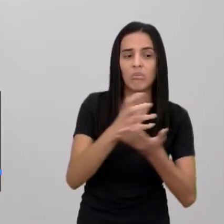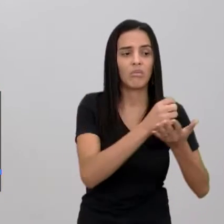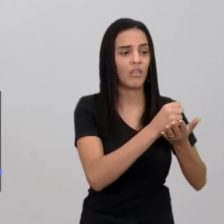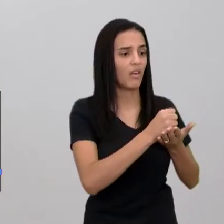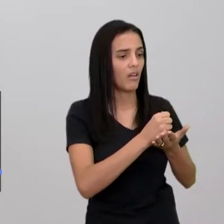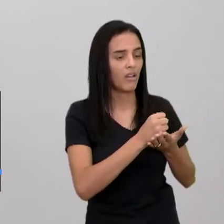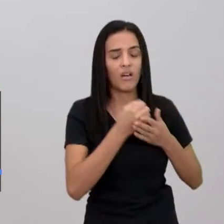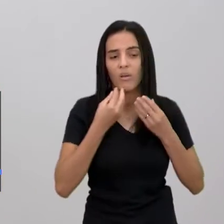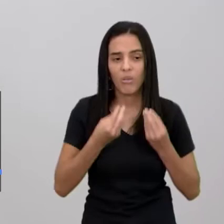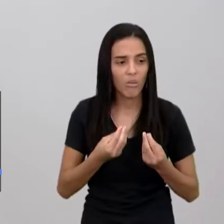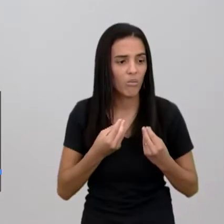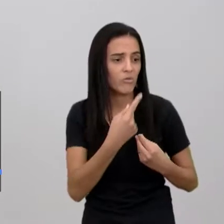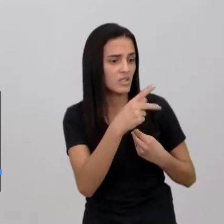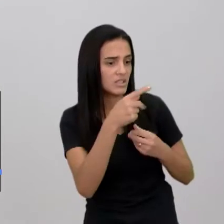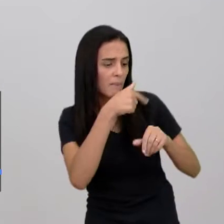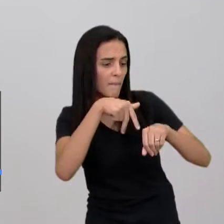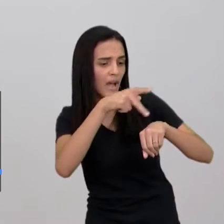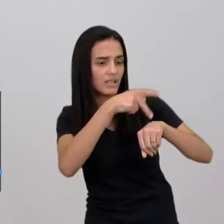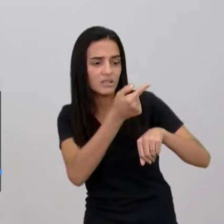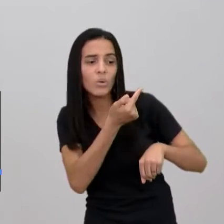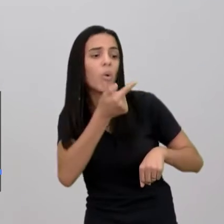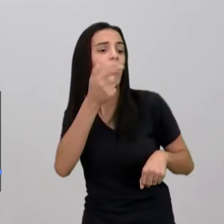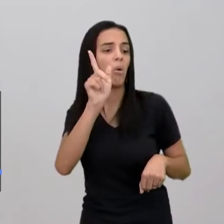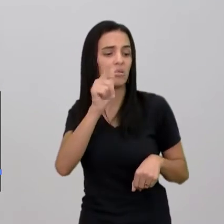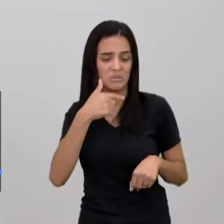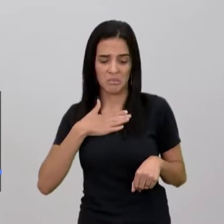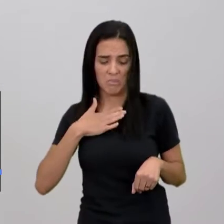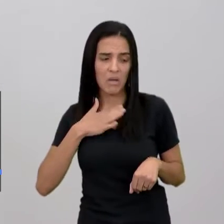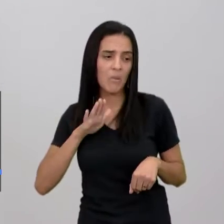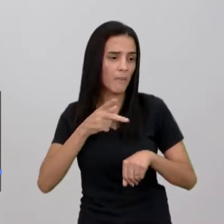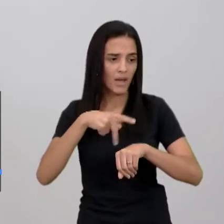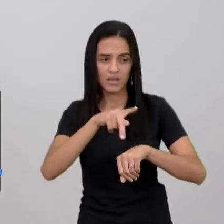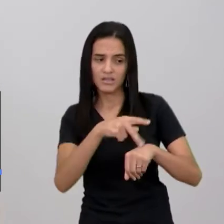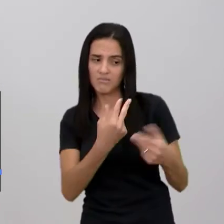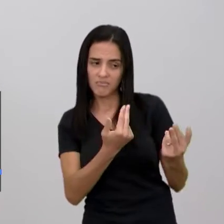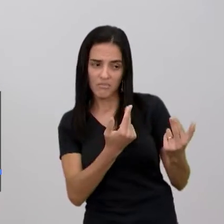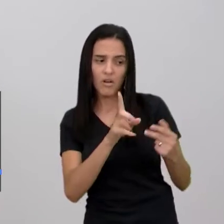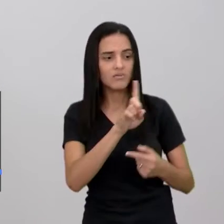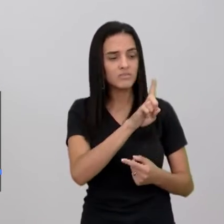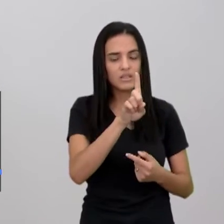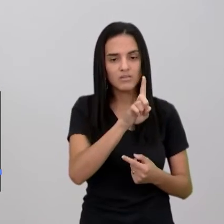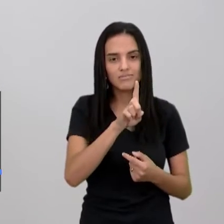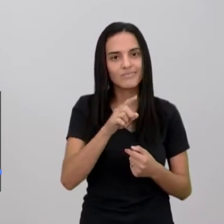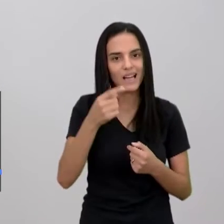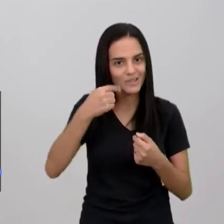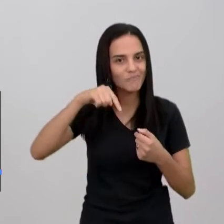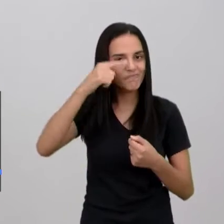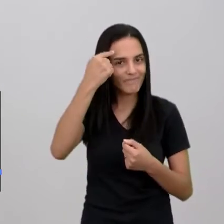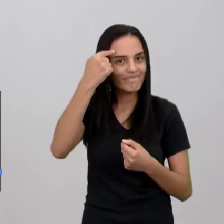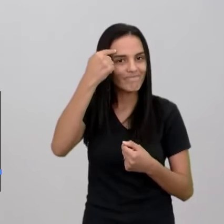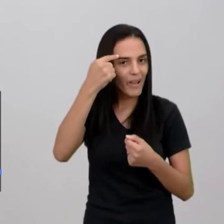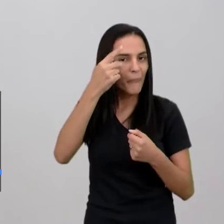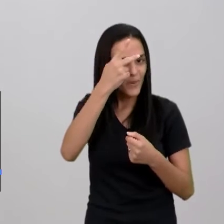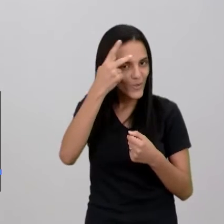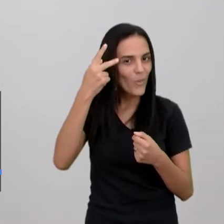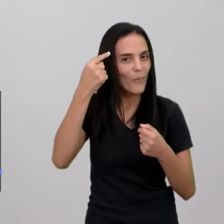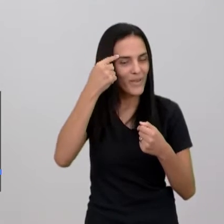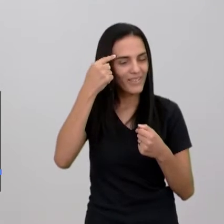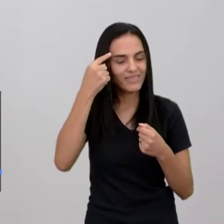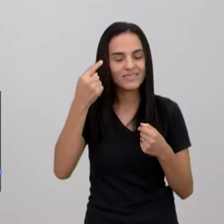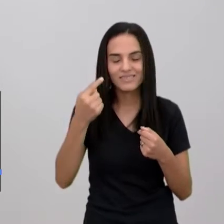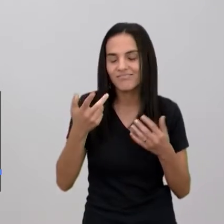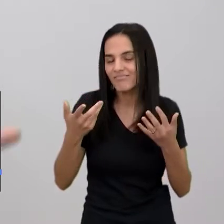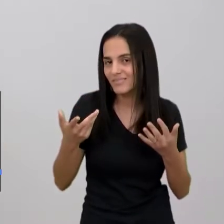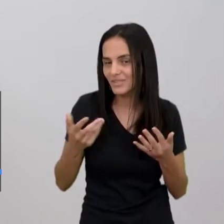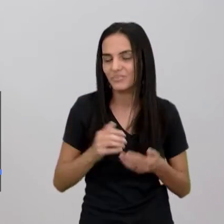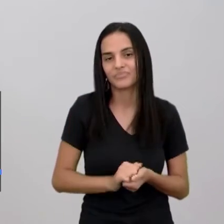bem, é um impacto também para quem recebe. É claro, porque você tem um determinado espaço,